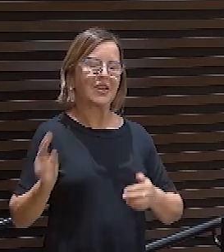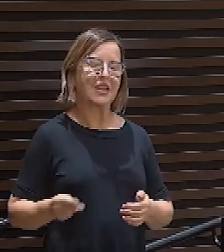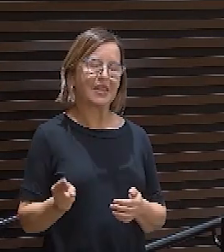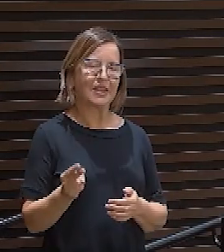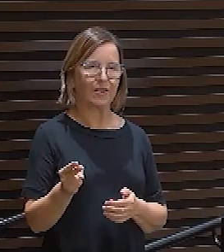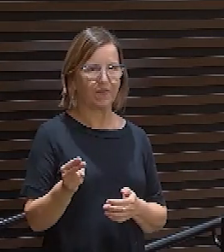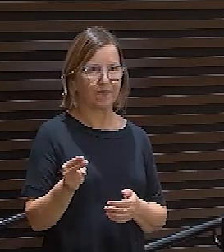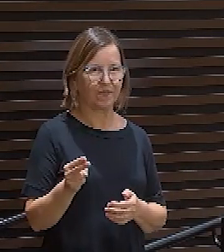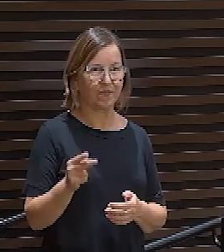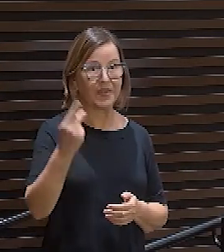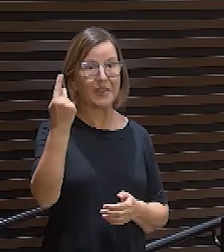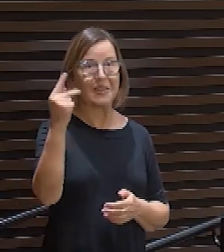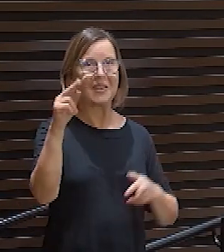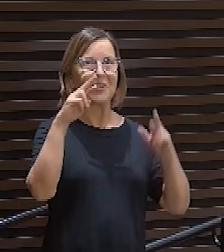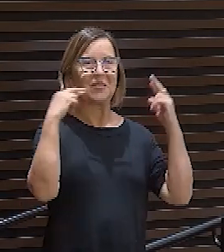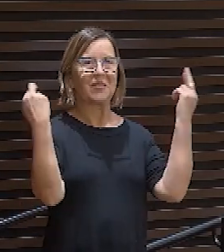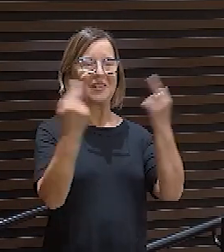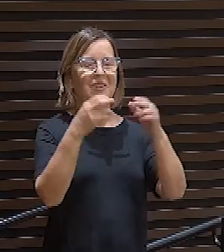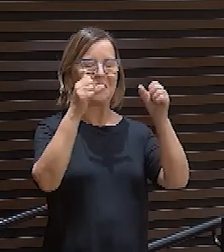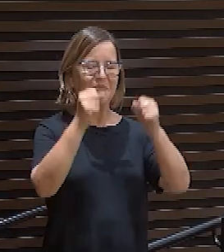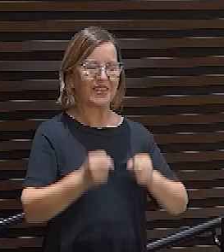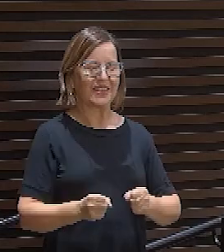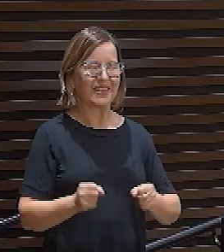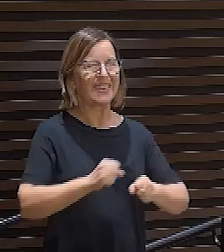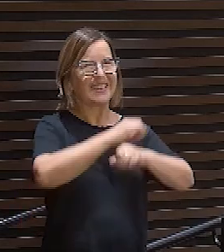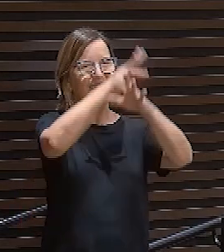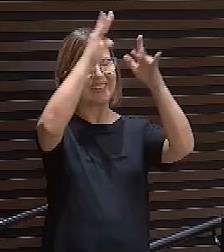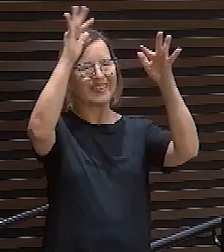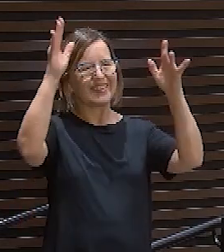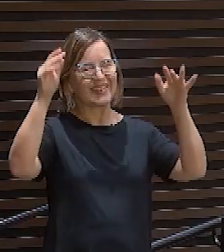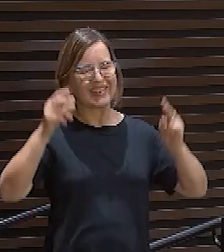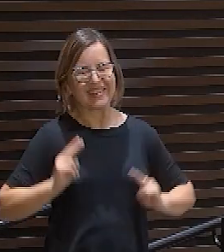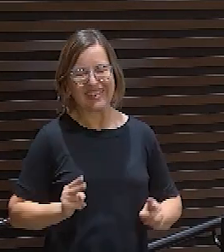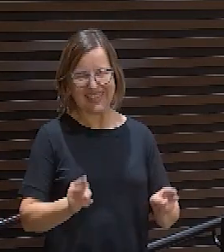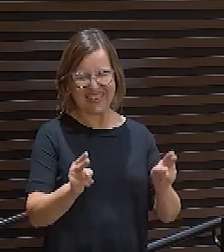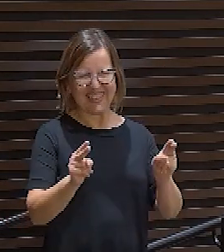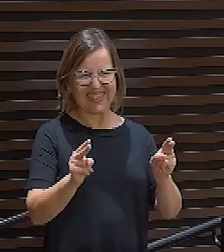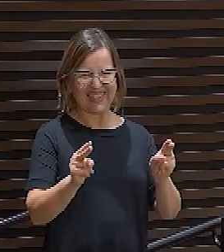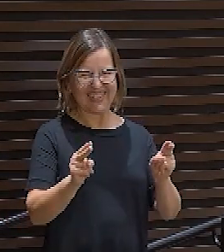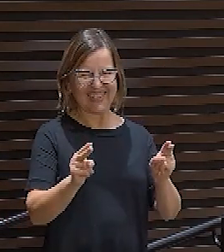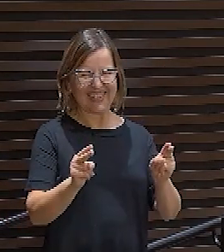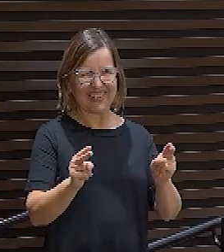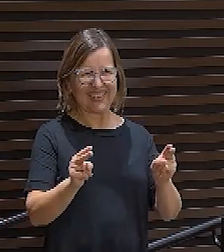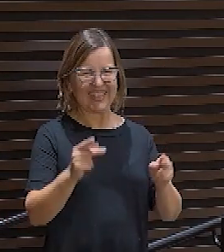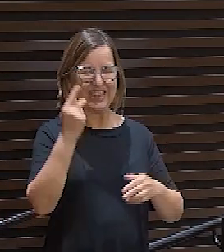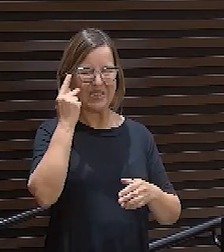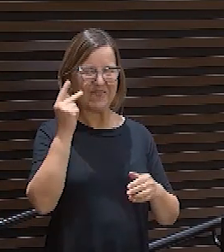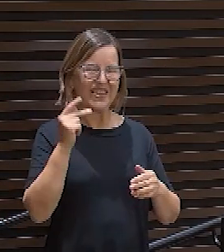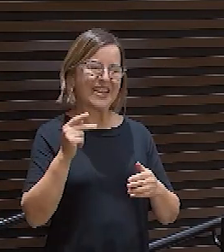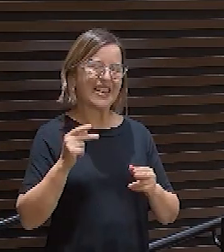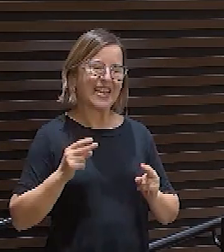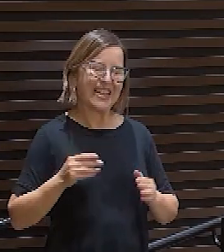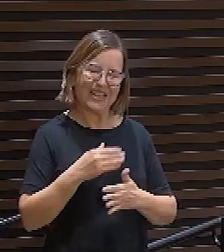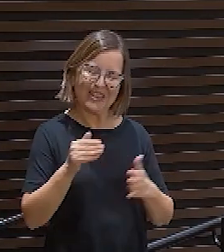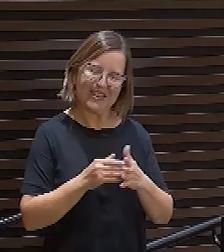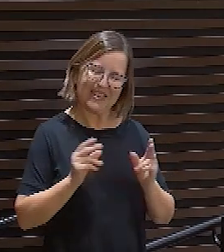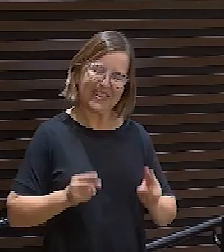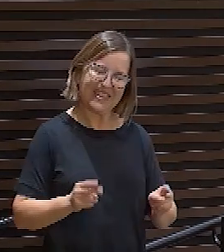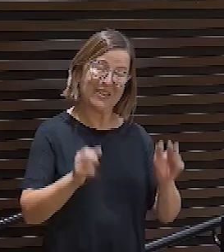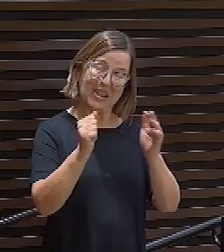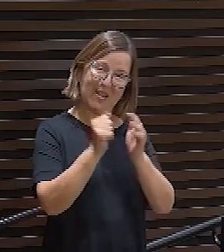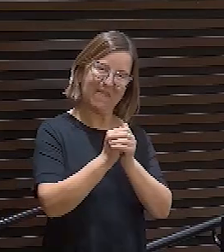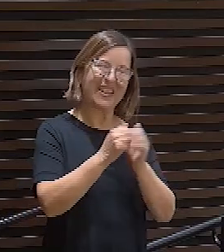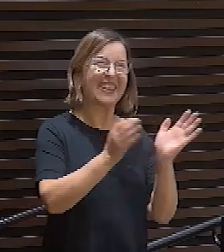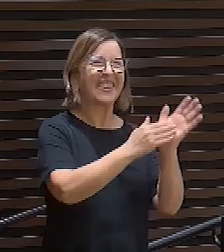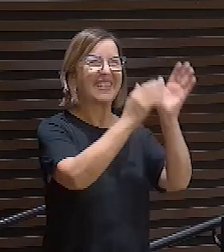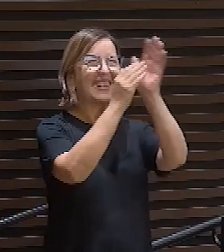Seu é o reino, o poder e a glória, para sempre, para todo sempre. Amém.